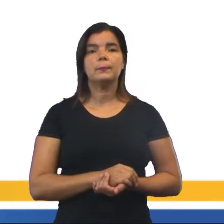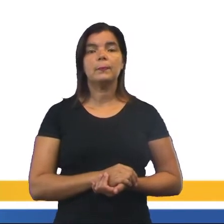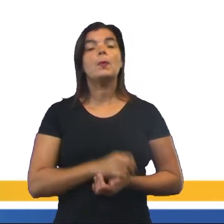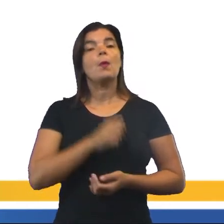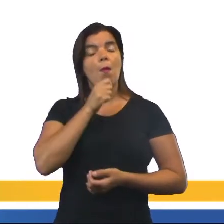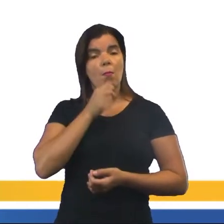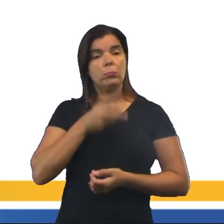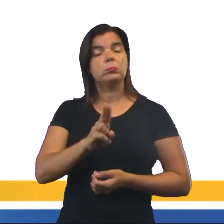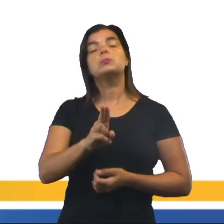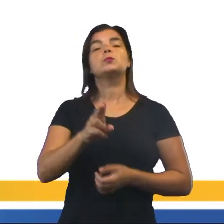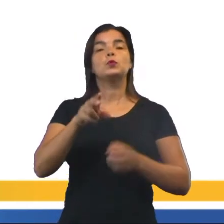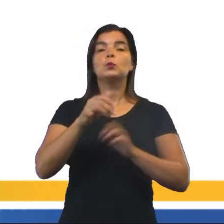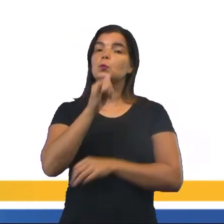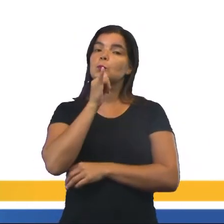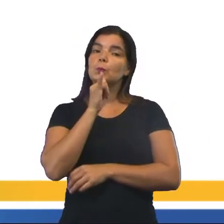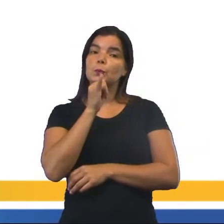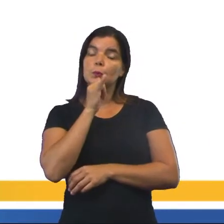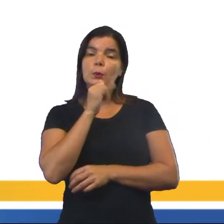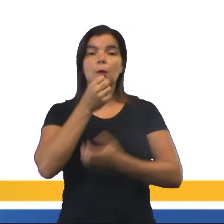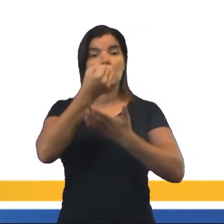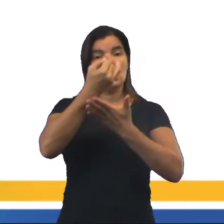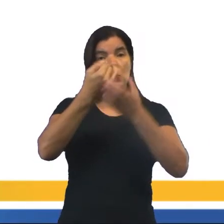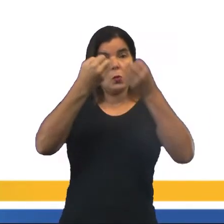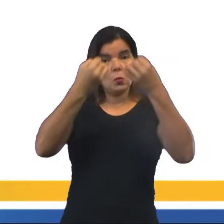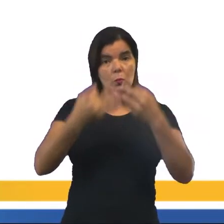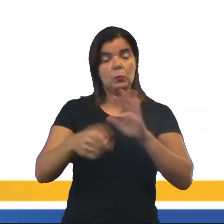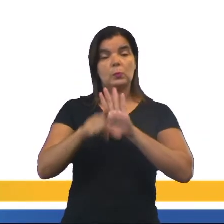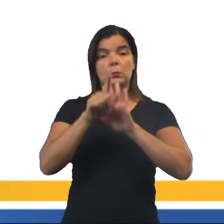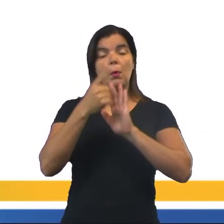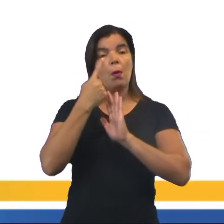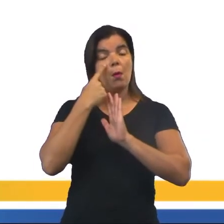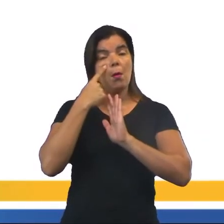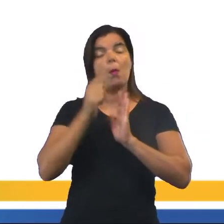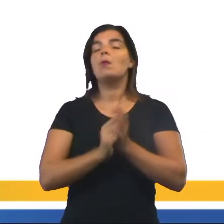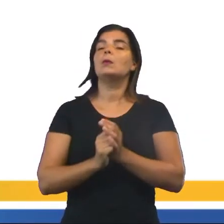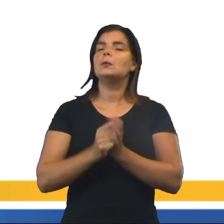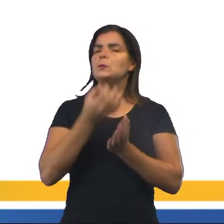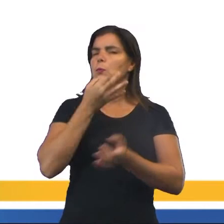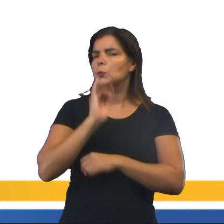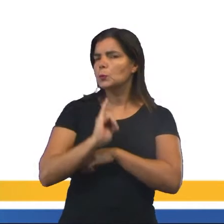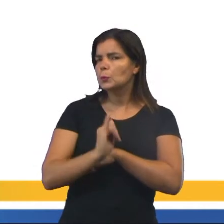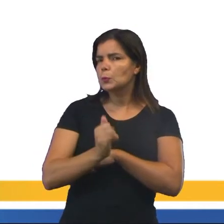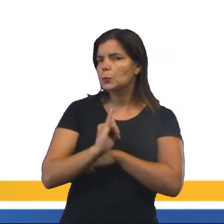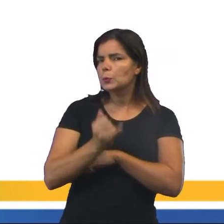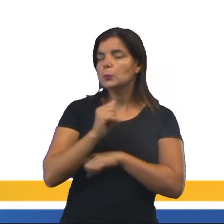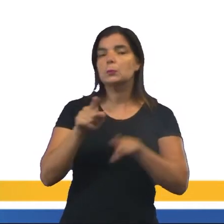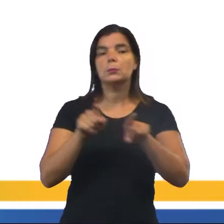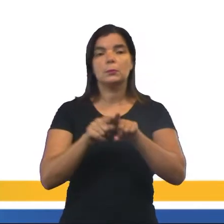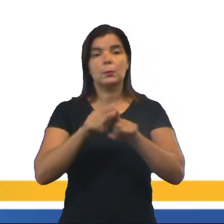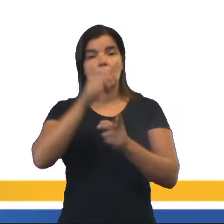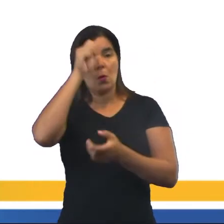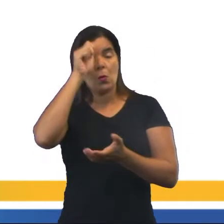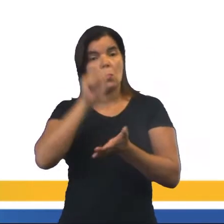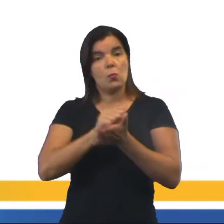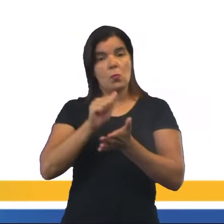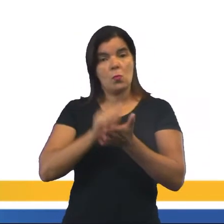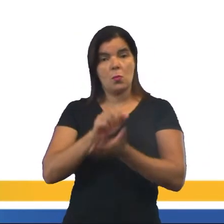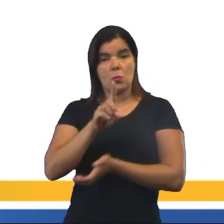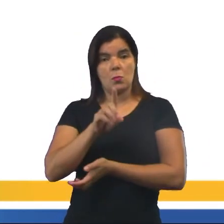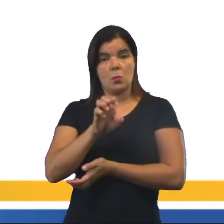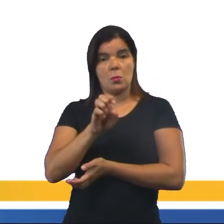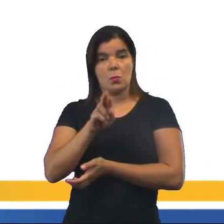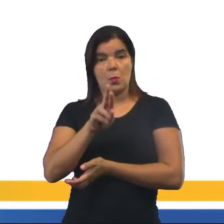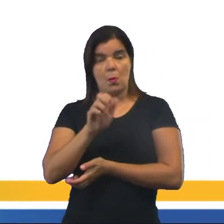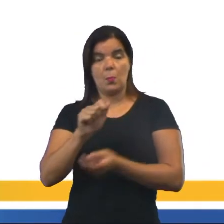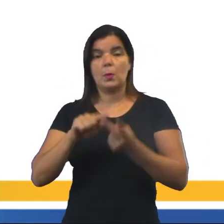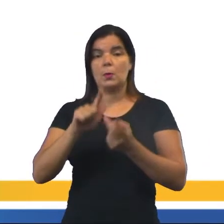Ainda seguindo o exemplo dado anteriormente, observe a seguir argumentos usados pelas articulistas Débora Diniz e